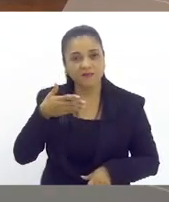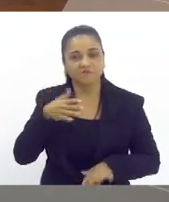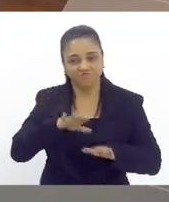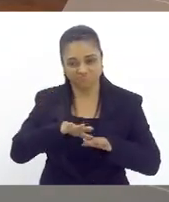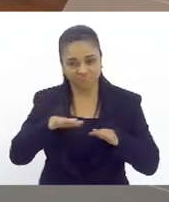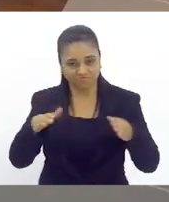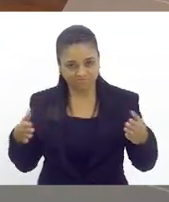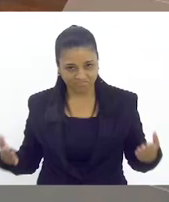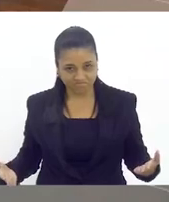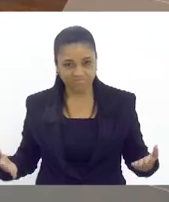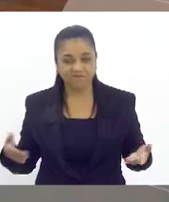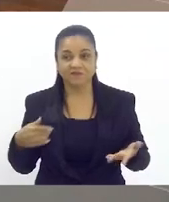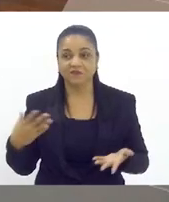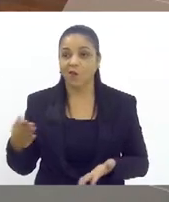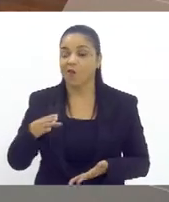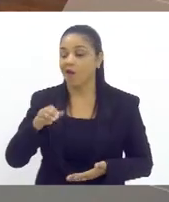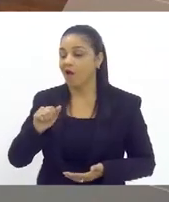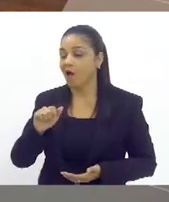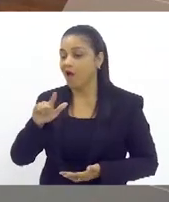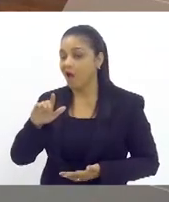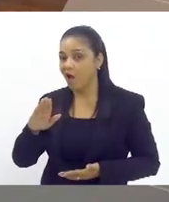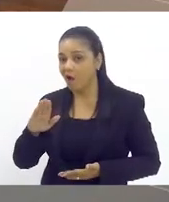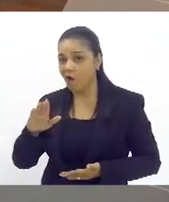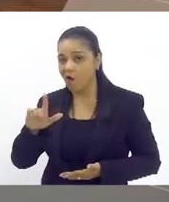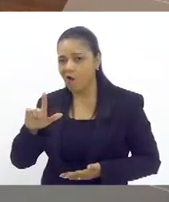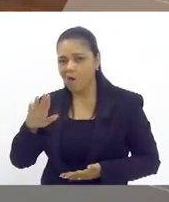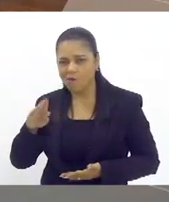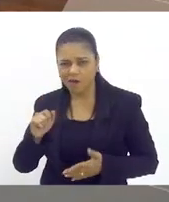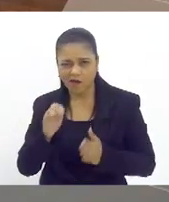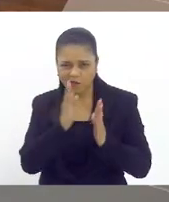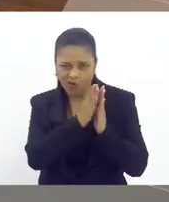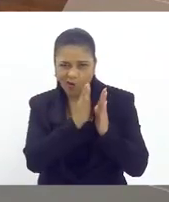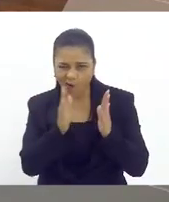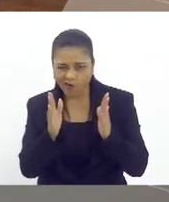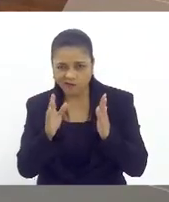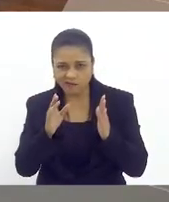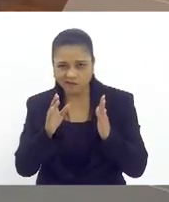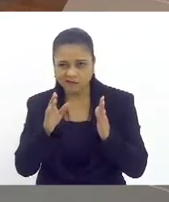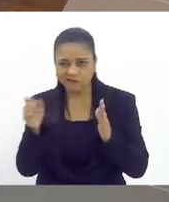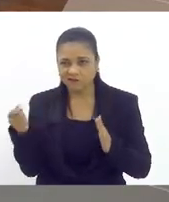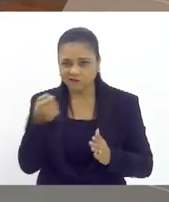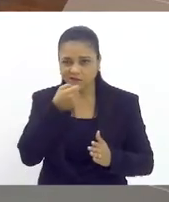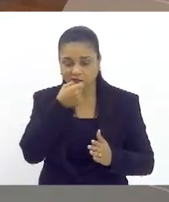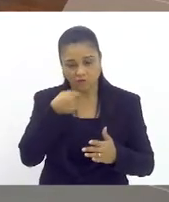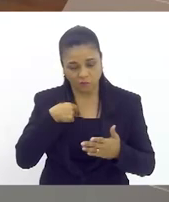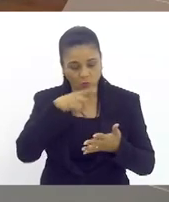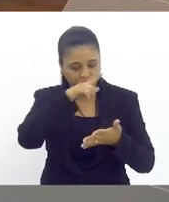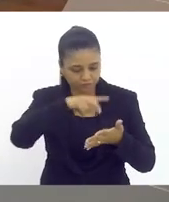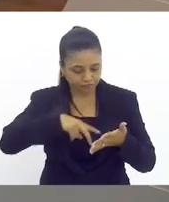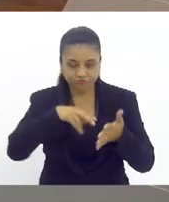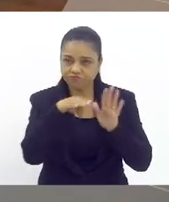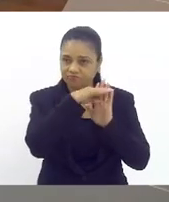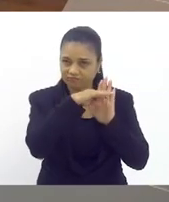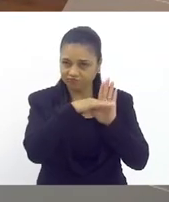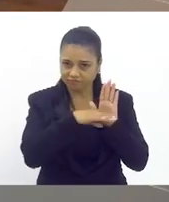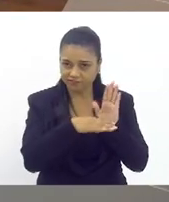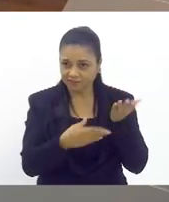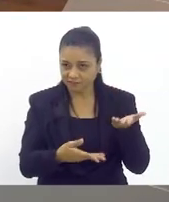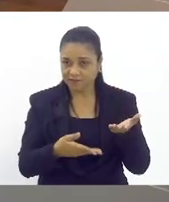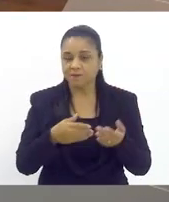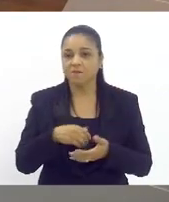o Alba tinha alguma combinação aqui de ordem de eu vou seguir a lista agora